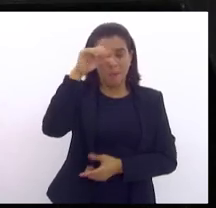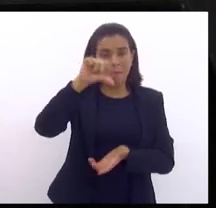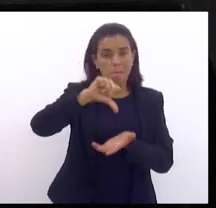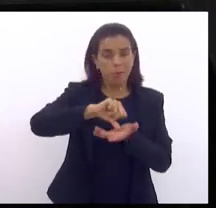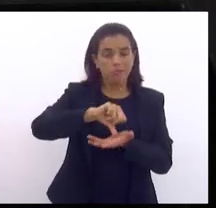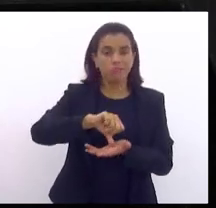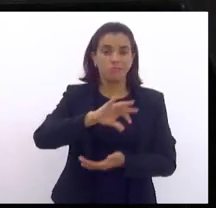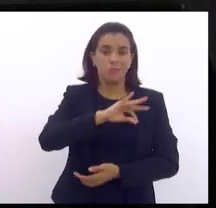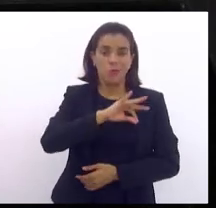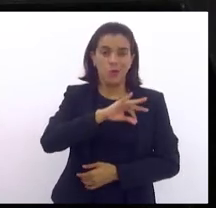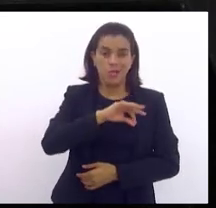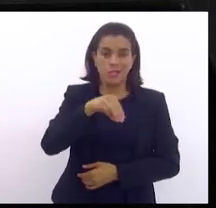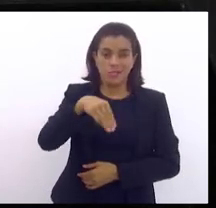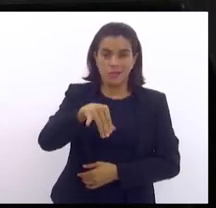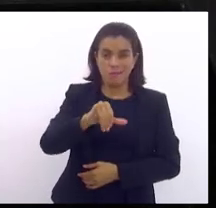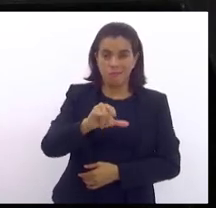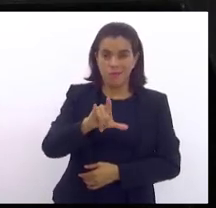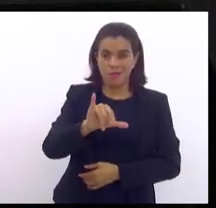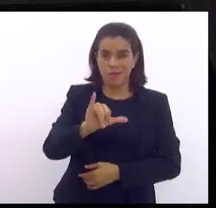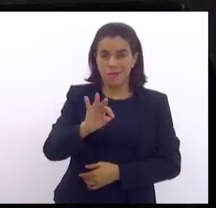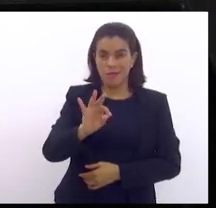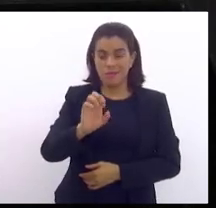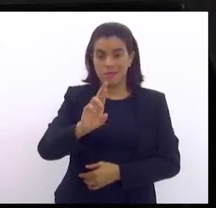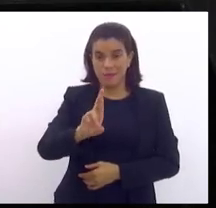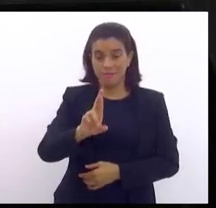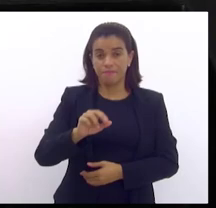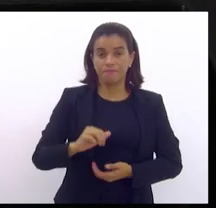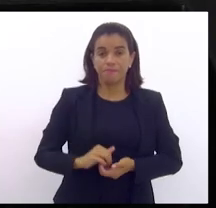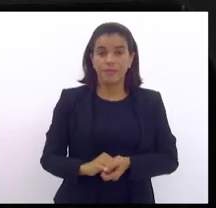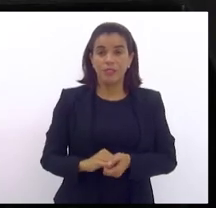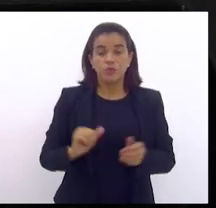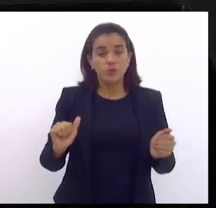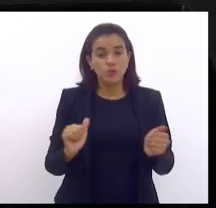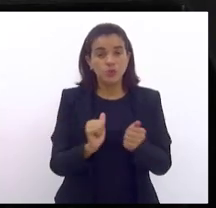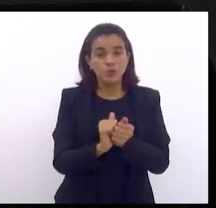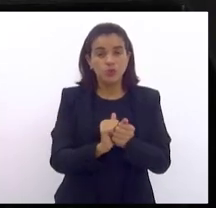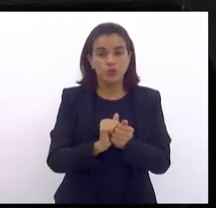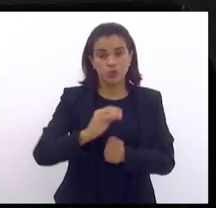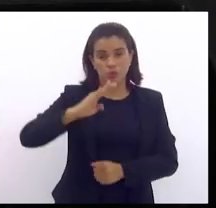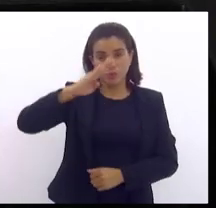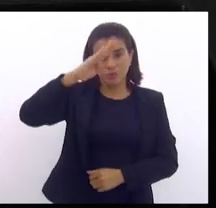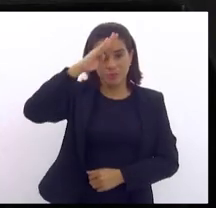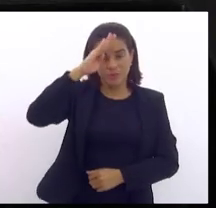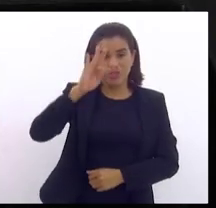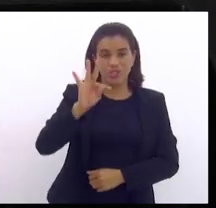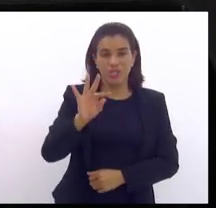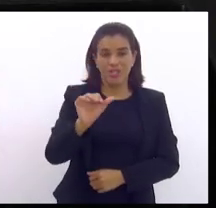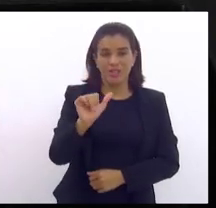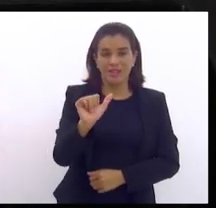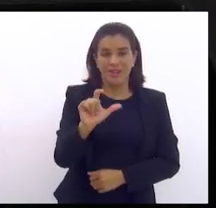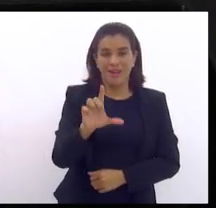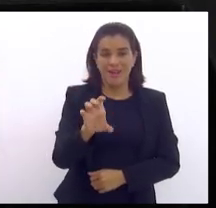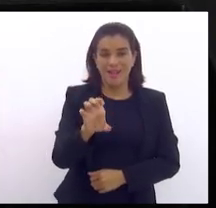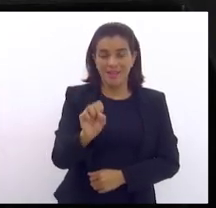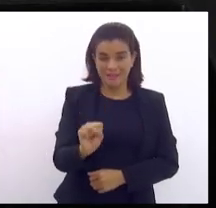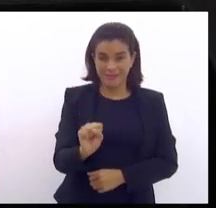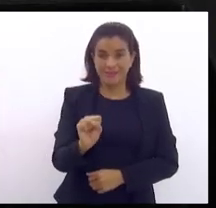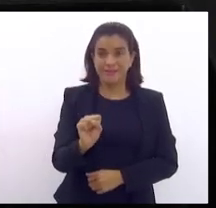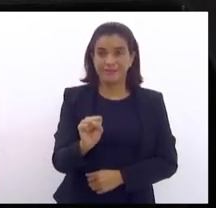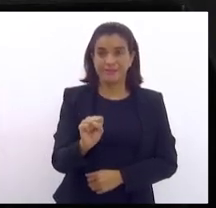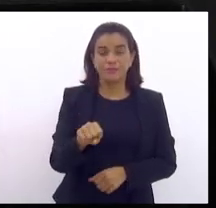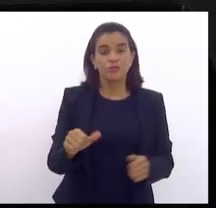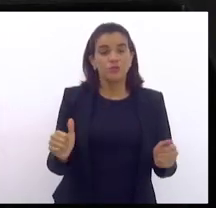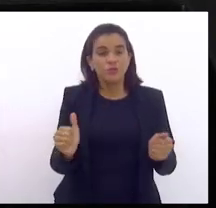o comandante Aretes, juntamente com o Major Tades e todo o batalhão, junto com o